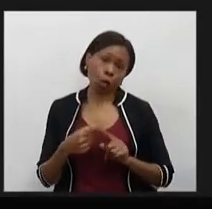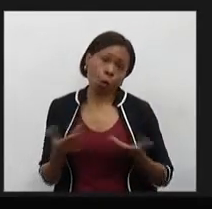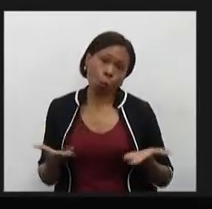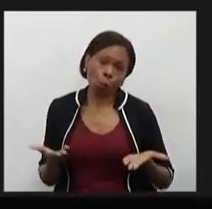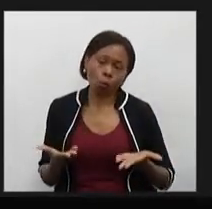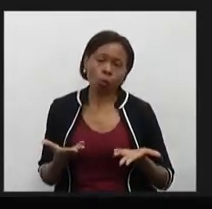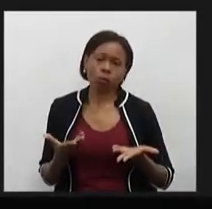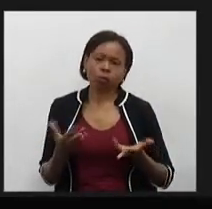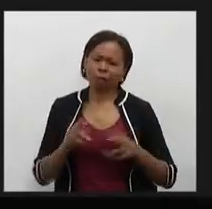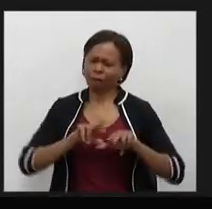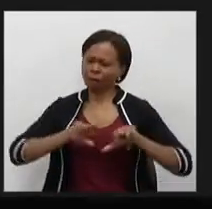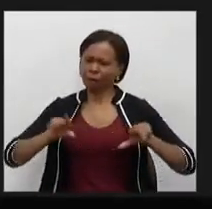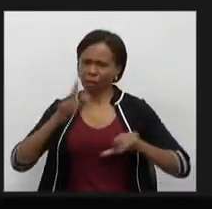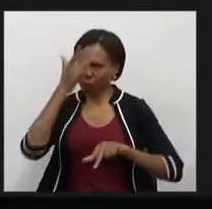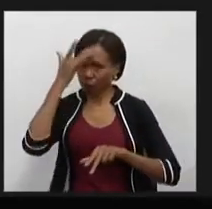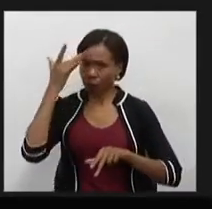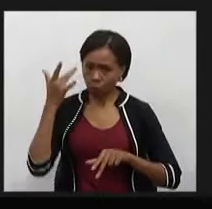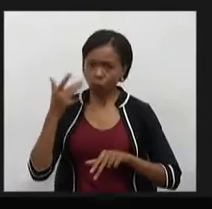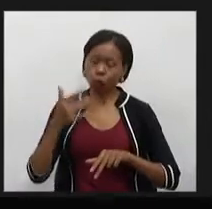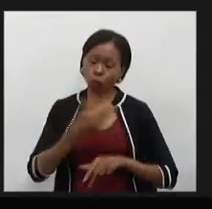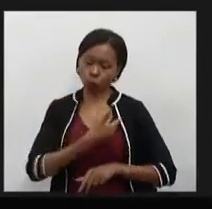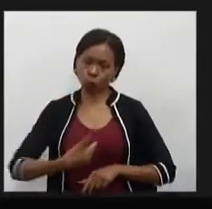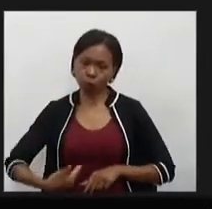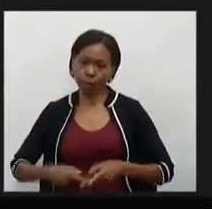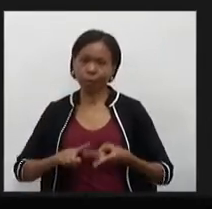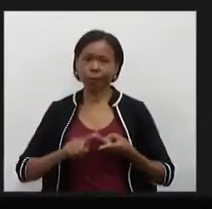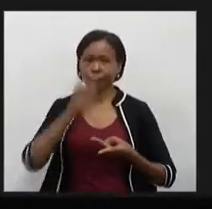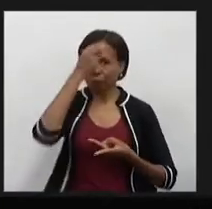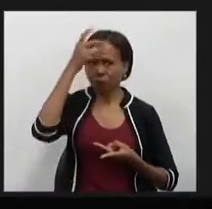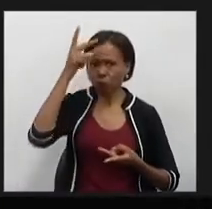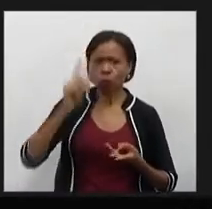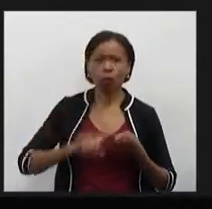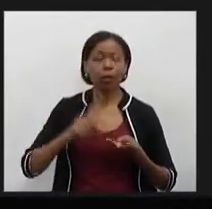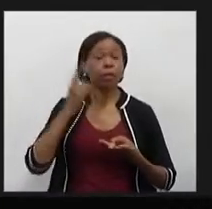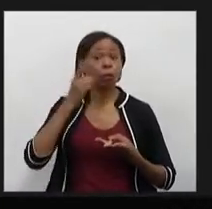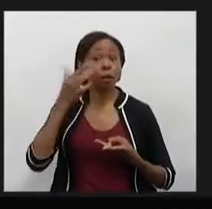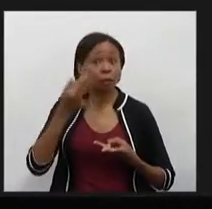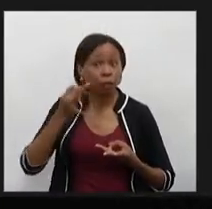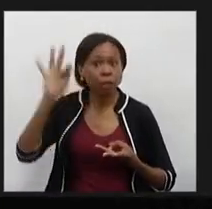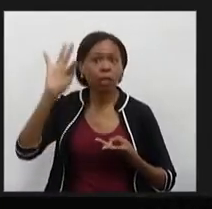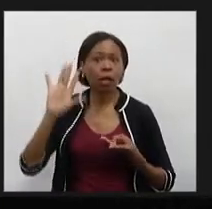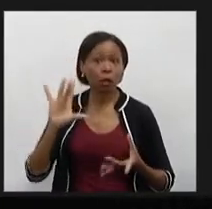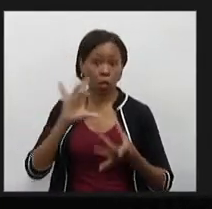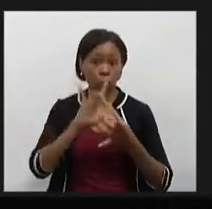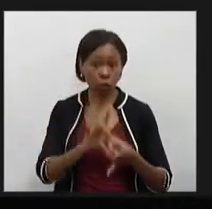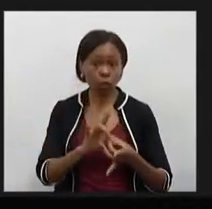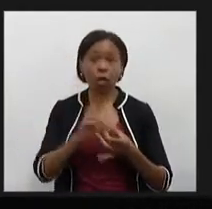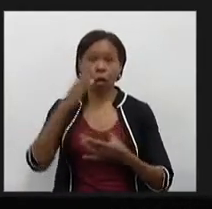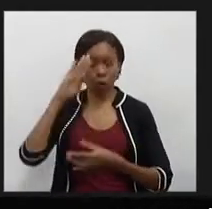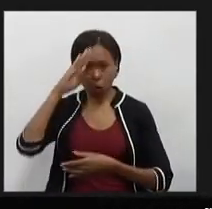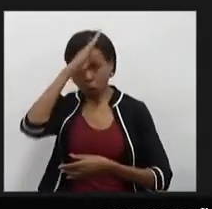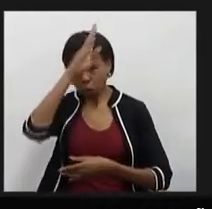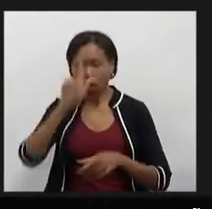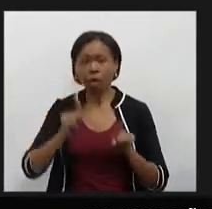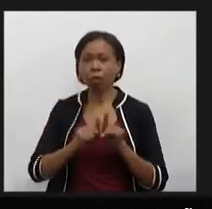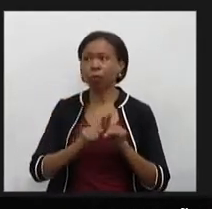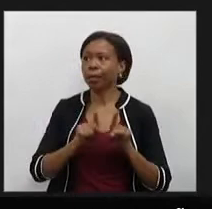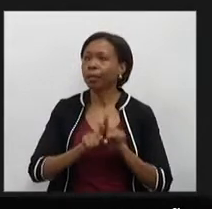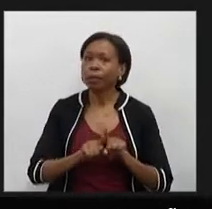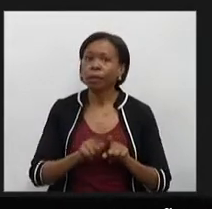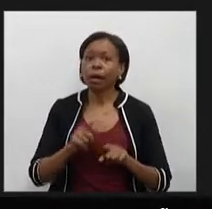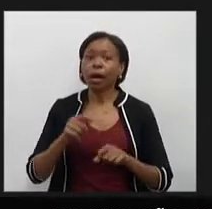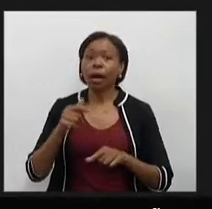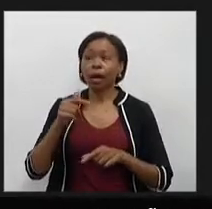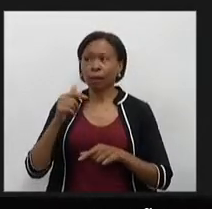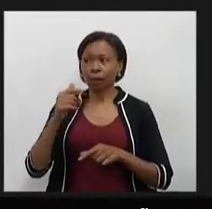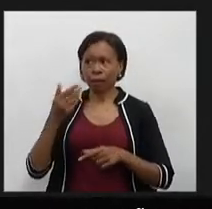estadual, pessoas ligadas à Prefeitura de Belo Horizonte, tem deputado federal que é ligado ao presidente da República, Michele Bolsonaro.